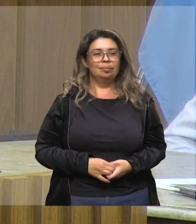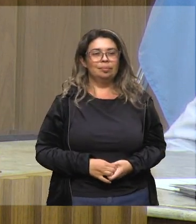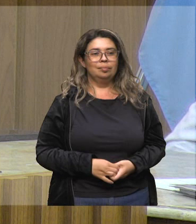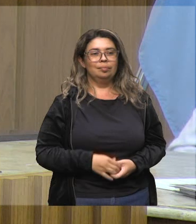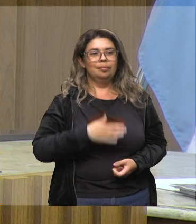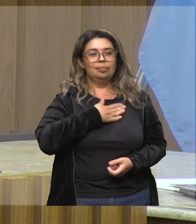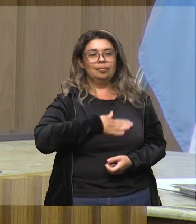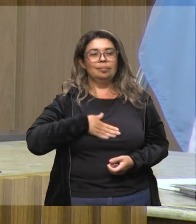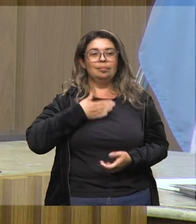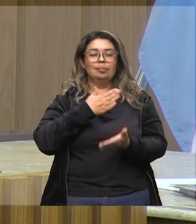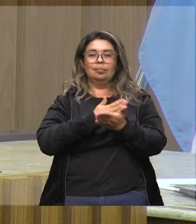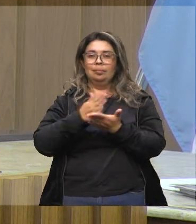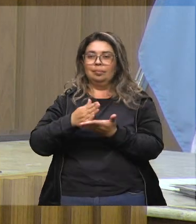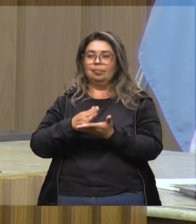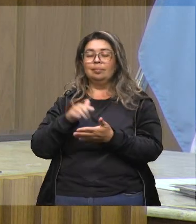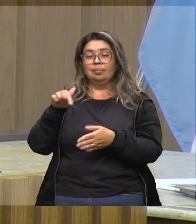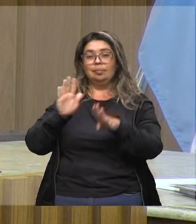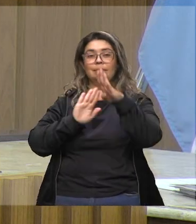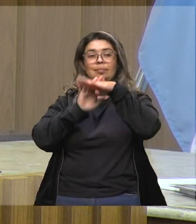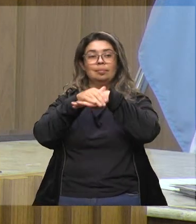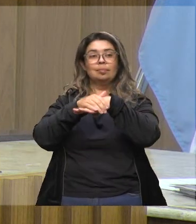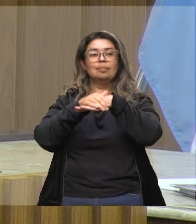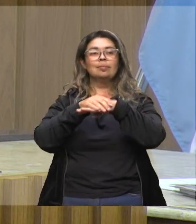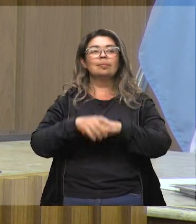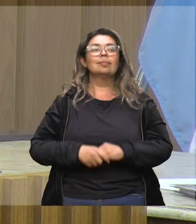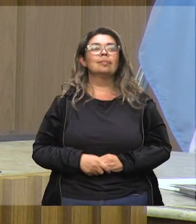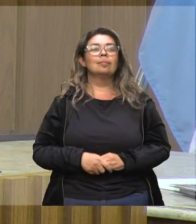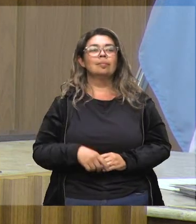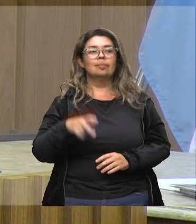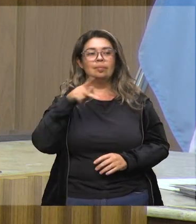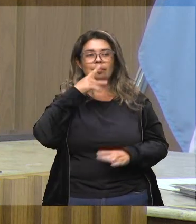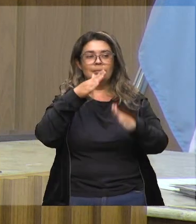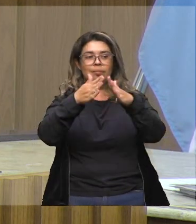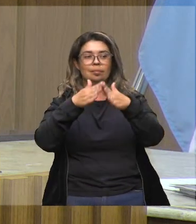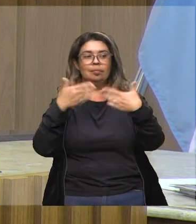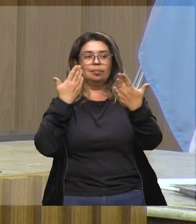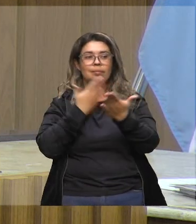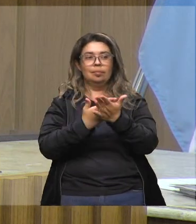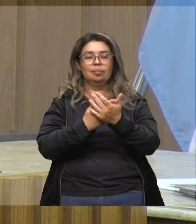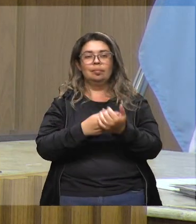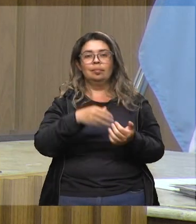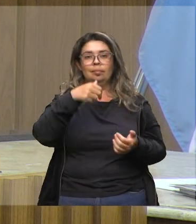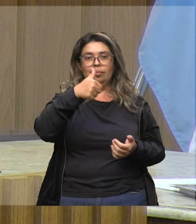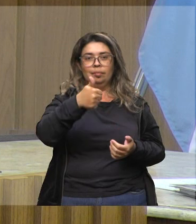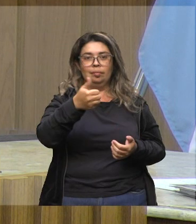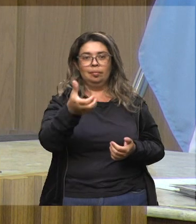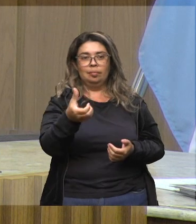Gostaria de começar essa noite, presidente, comentando aqui sobre o requerimento